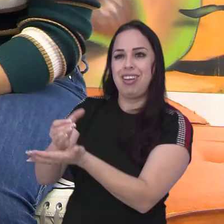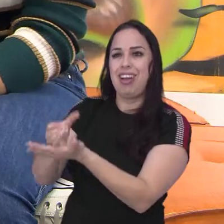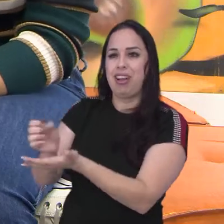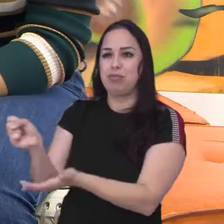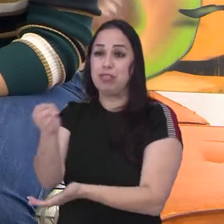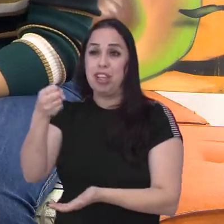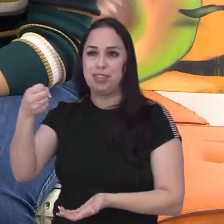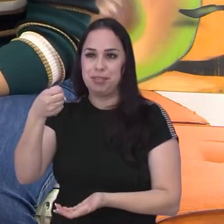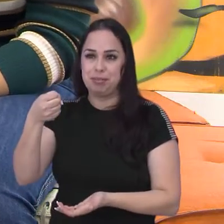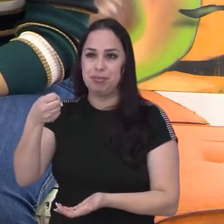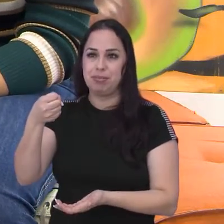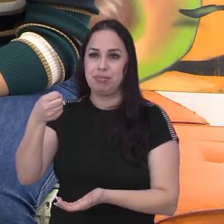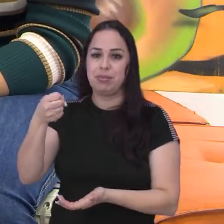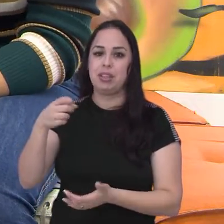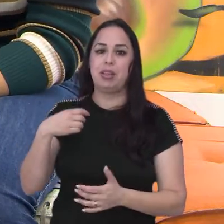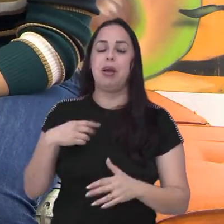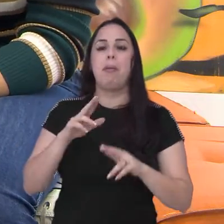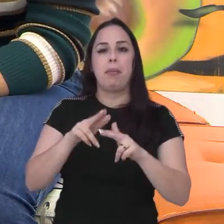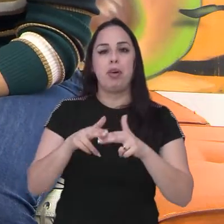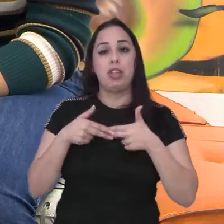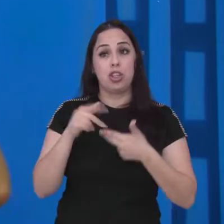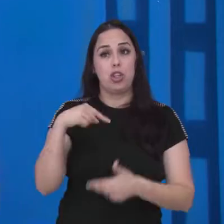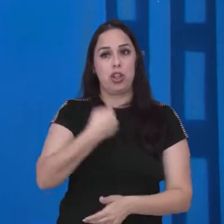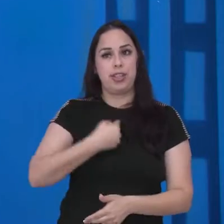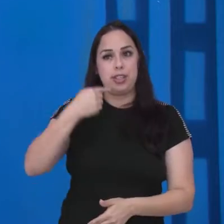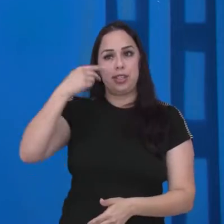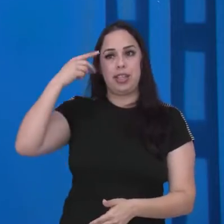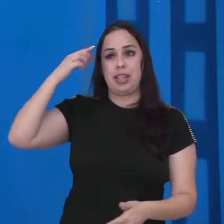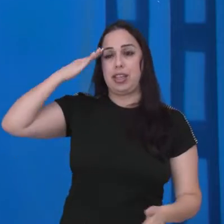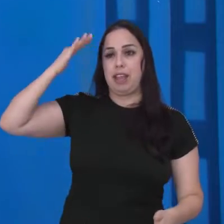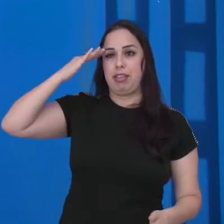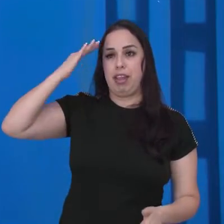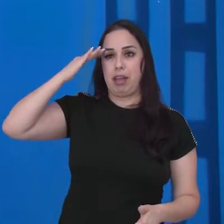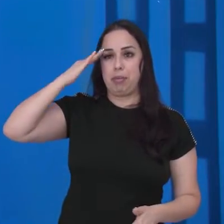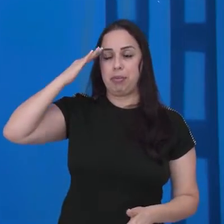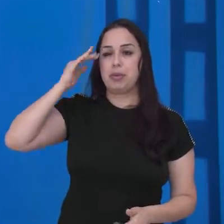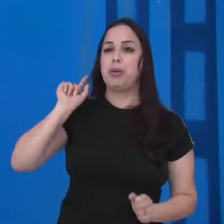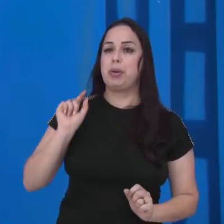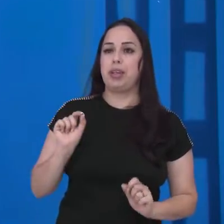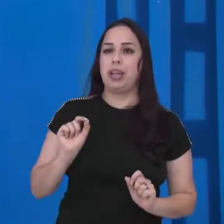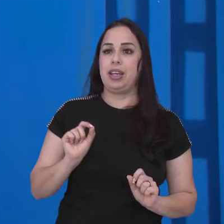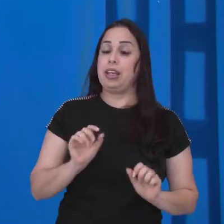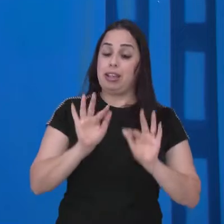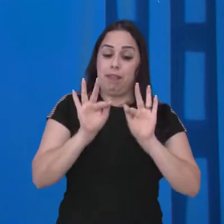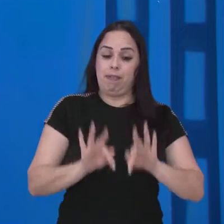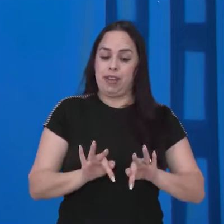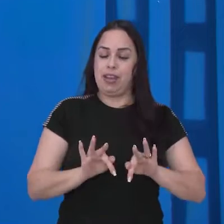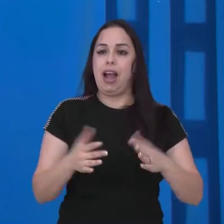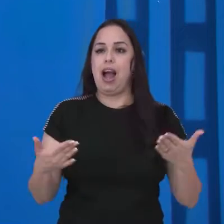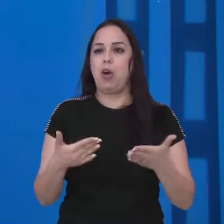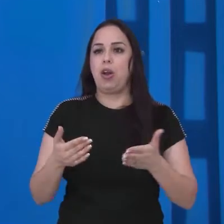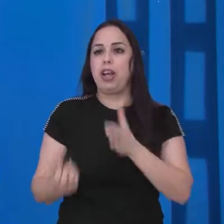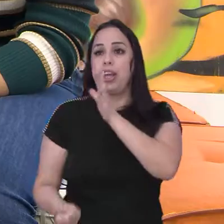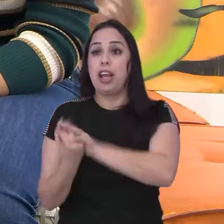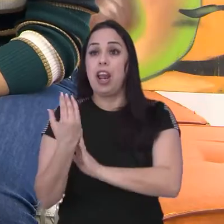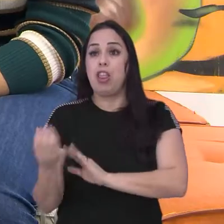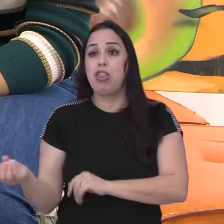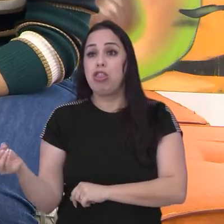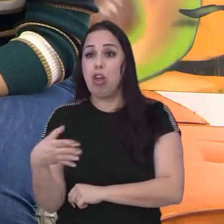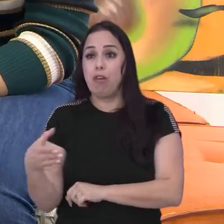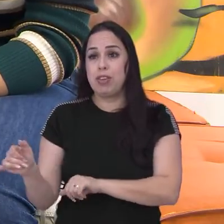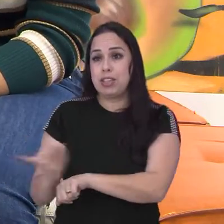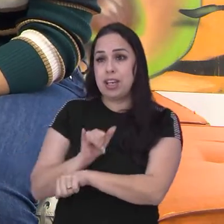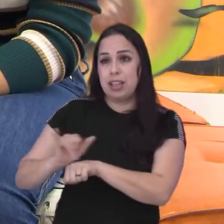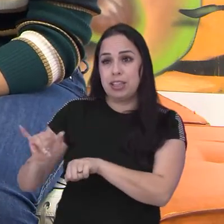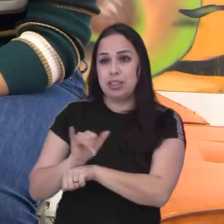mesmo. Então, por isso que a gente encerra o ciclo, porque a gente entendeu como projeto que agora a gente tem que criar uma ação para descentralizar.